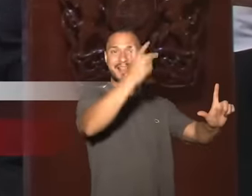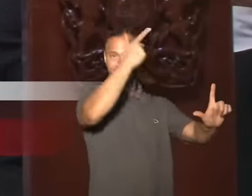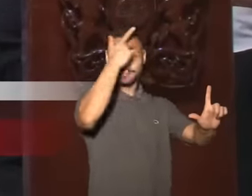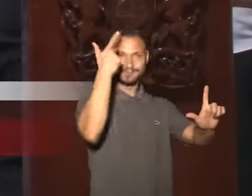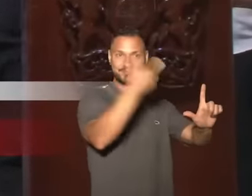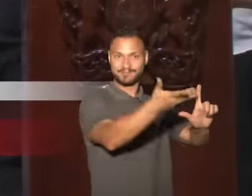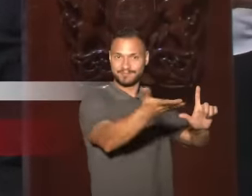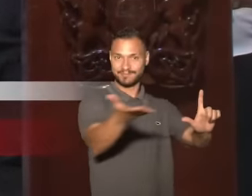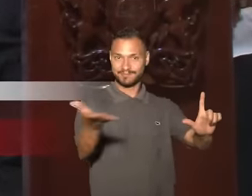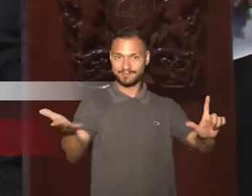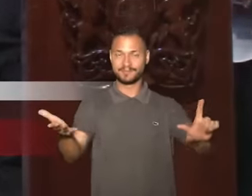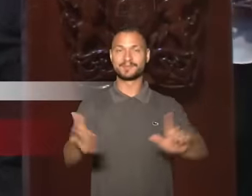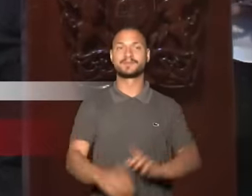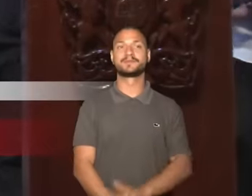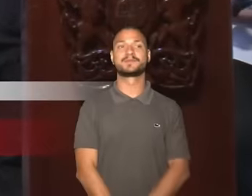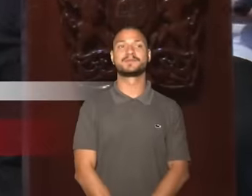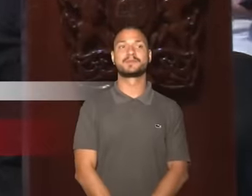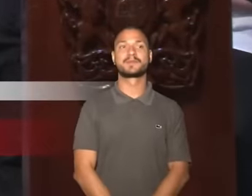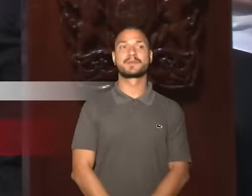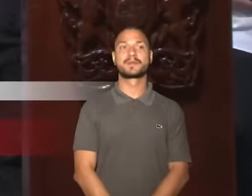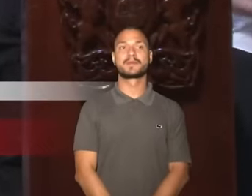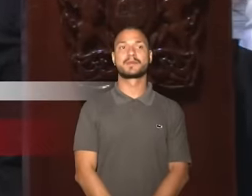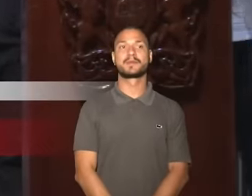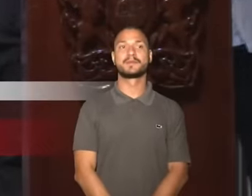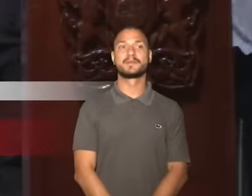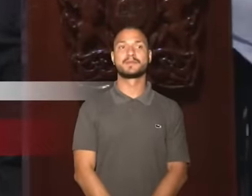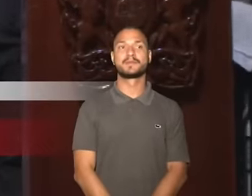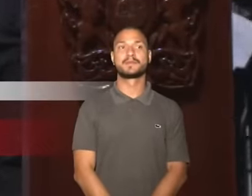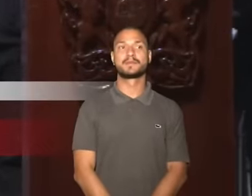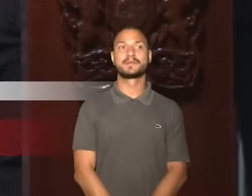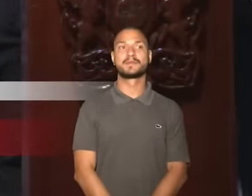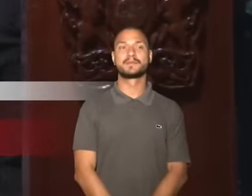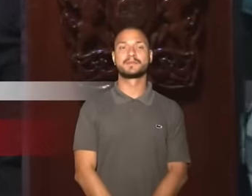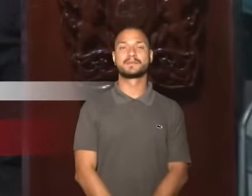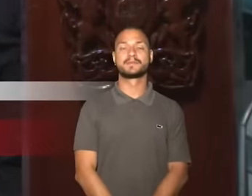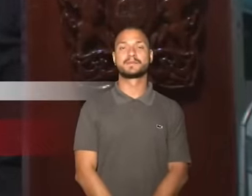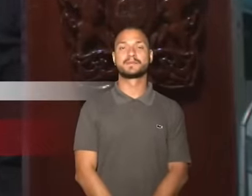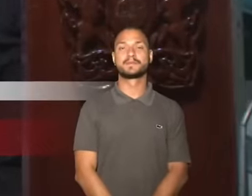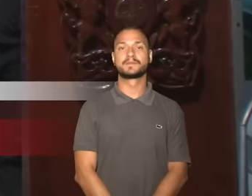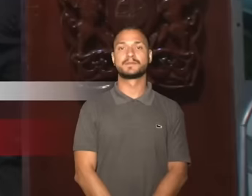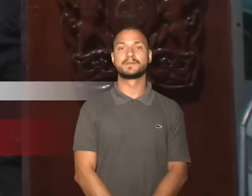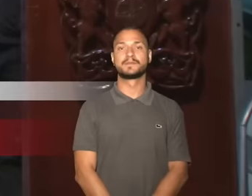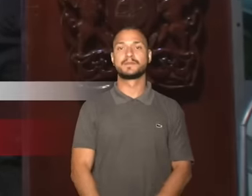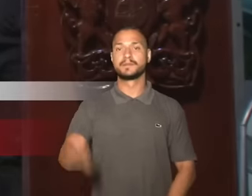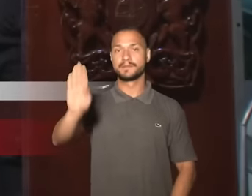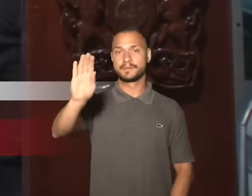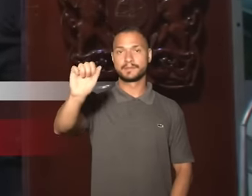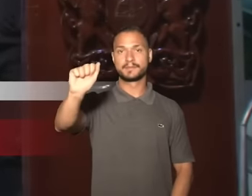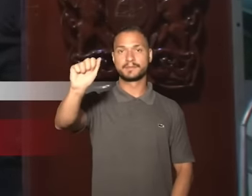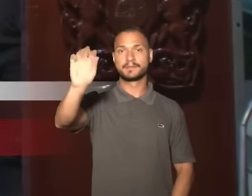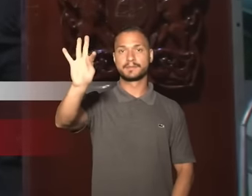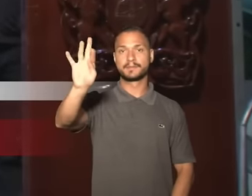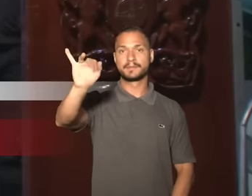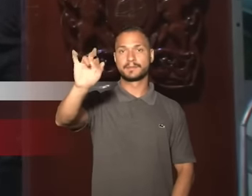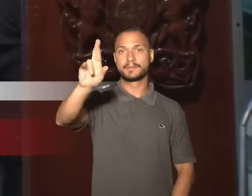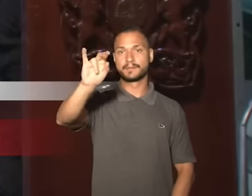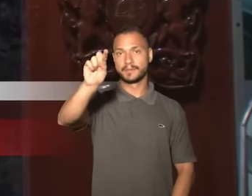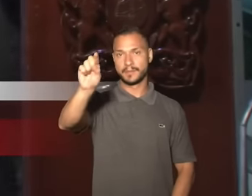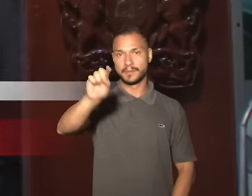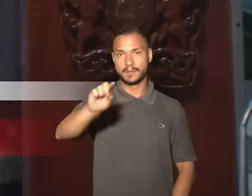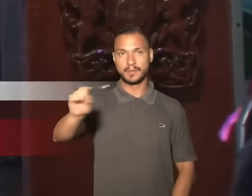homenageados. Beatriz